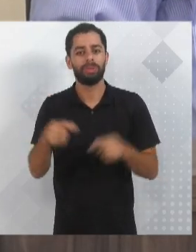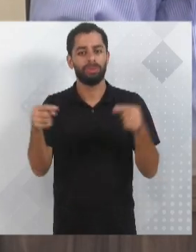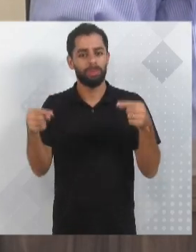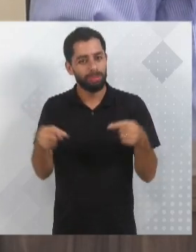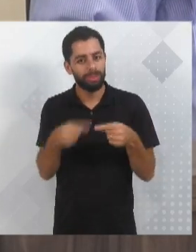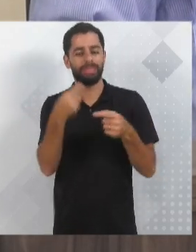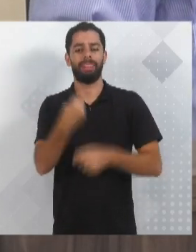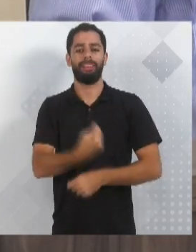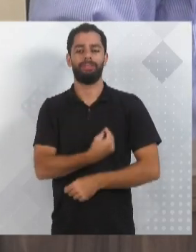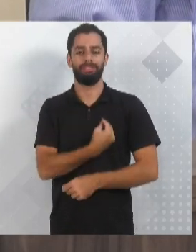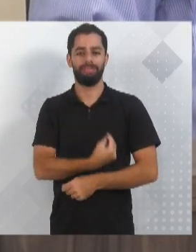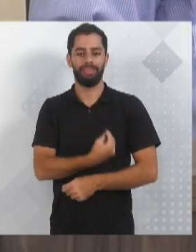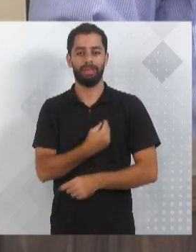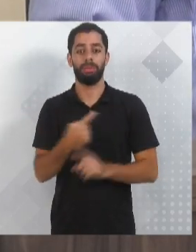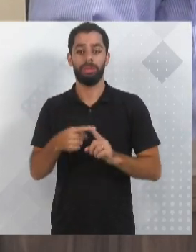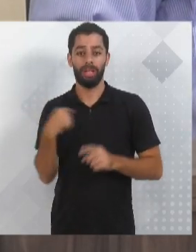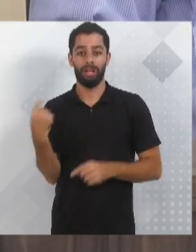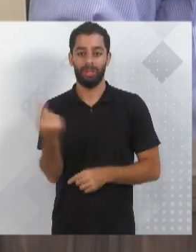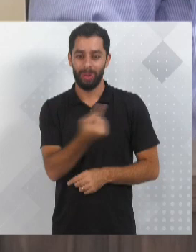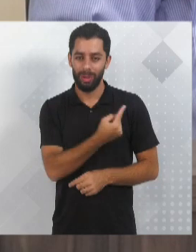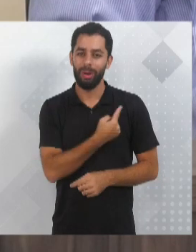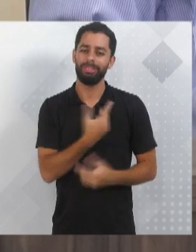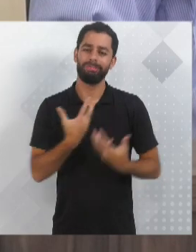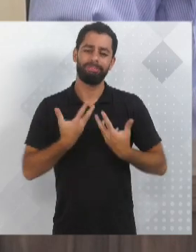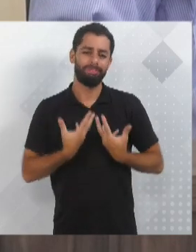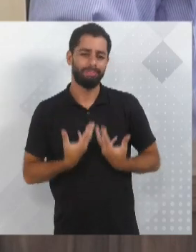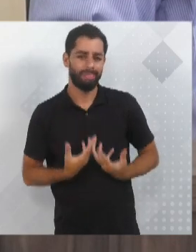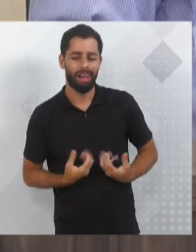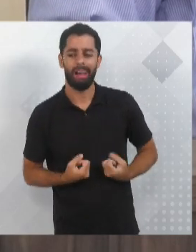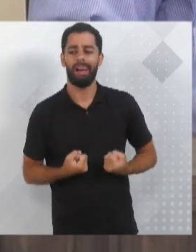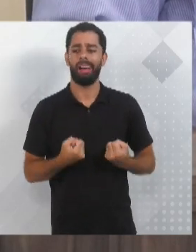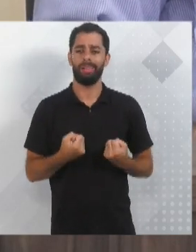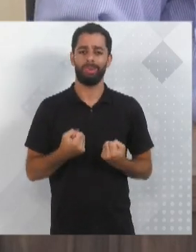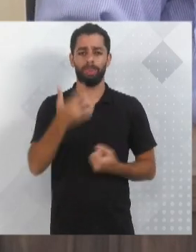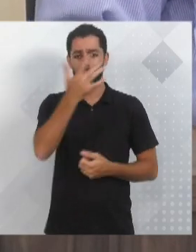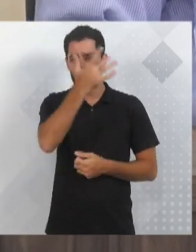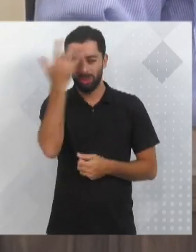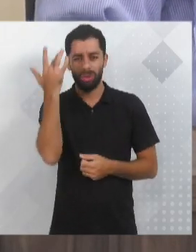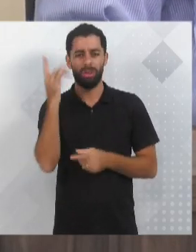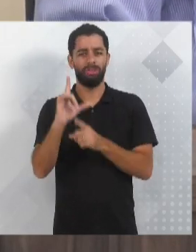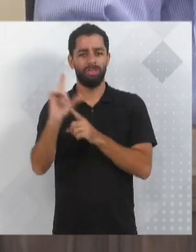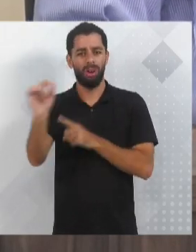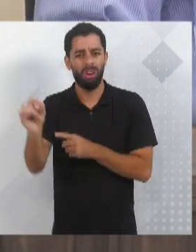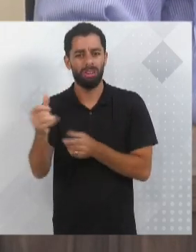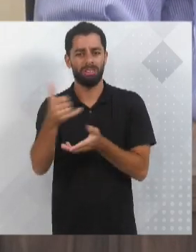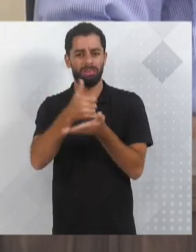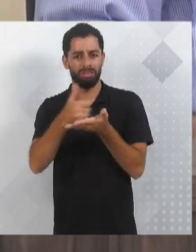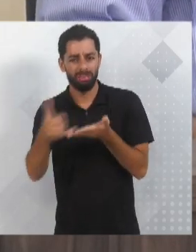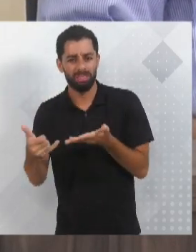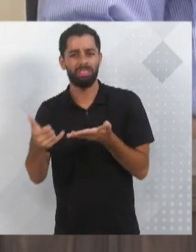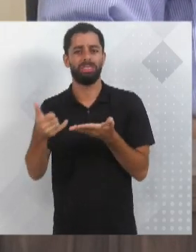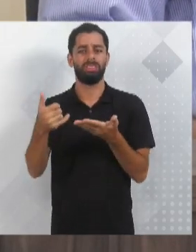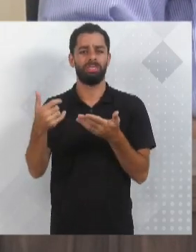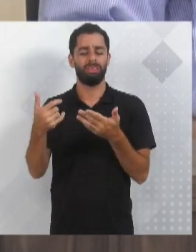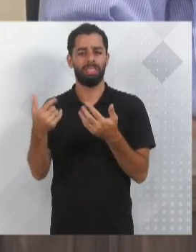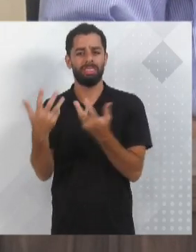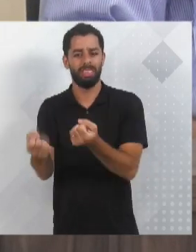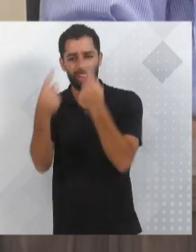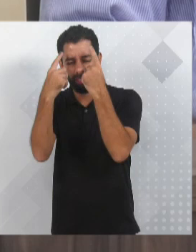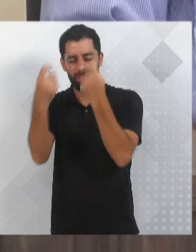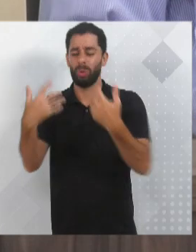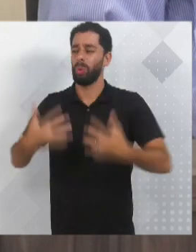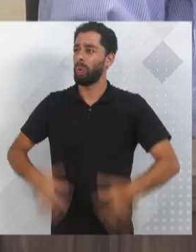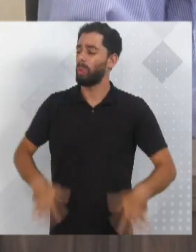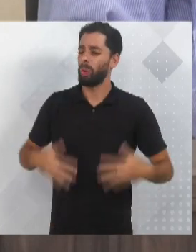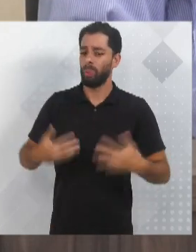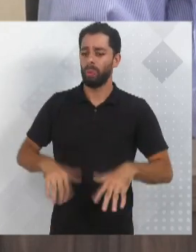vida, porque nós também estamos cansados de perder os nossos usuários para a drogadição, para a violência, e